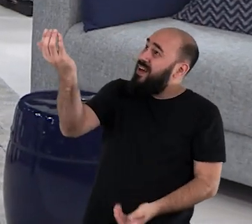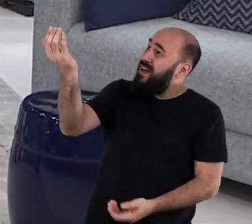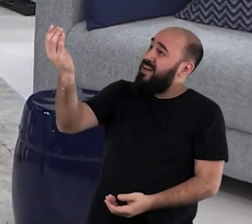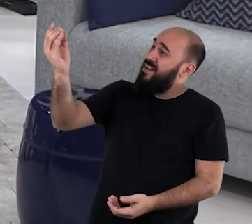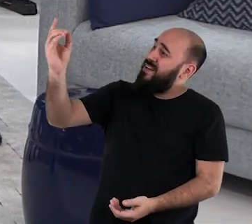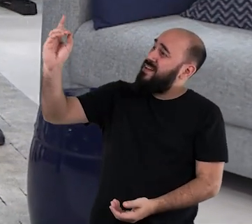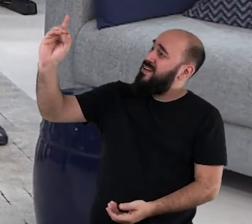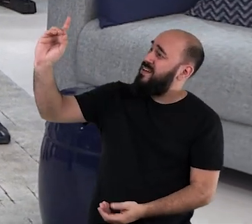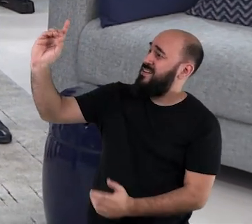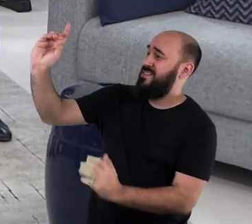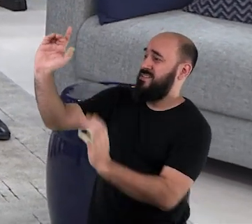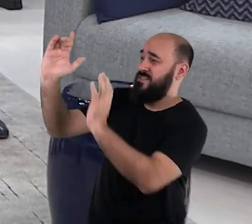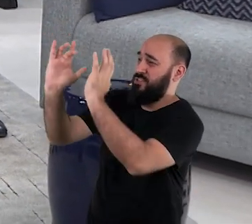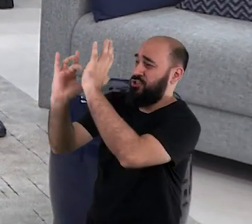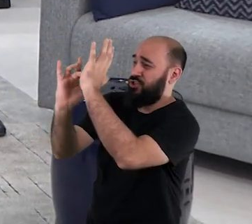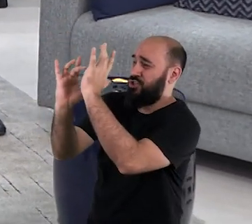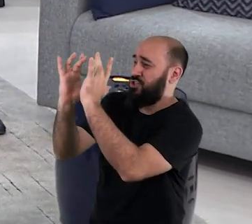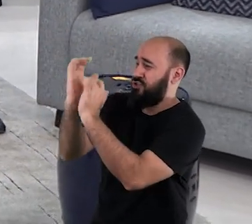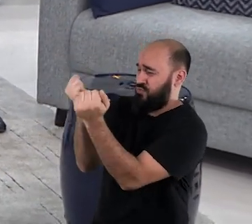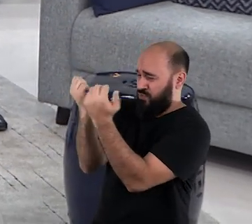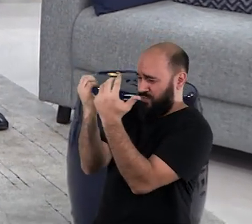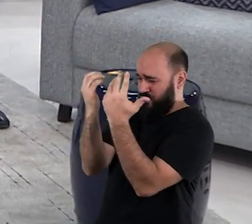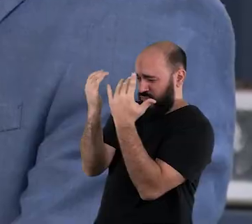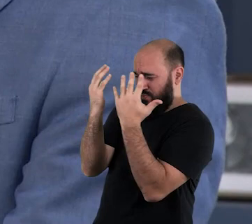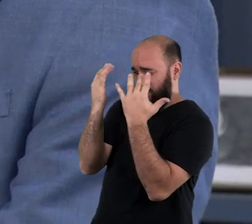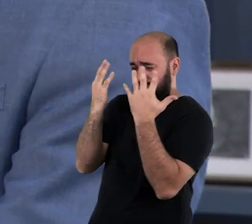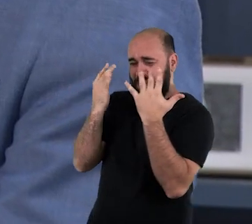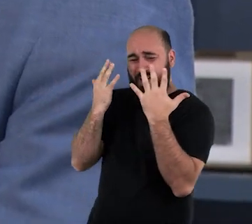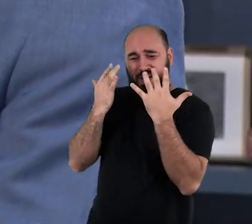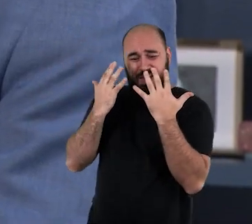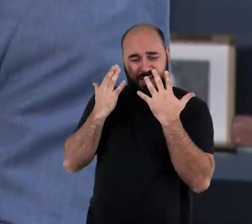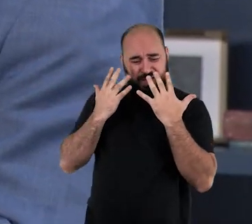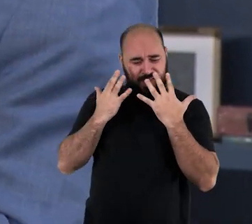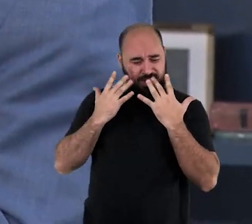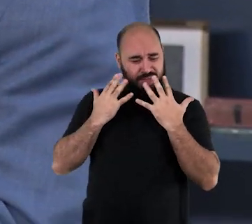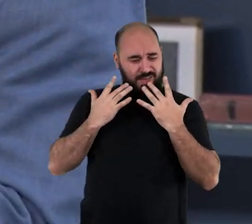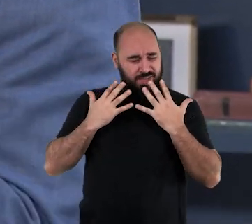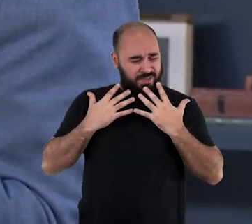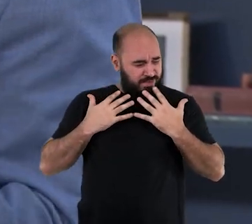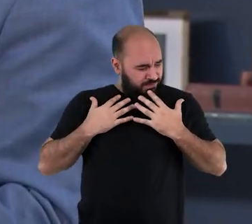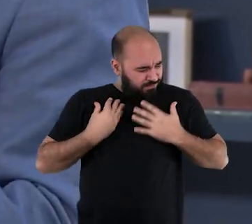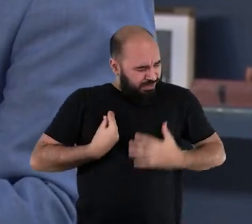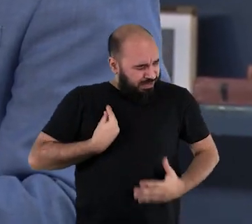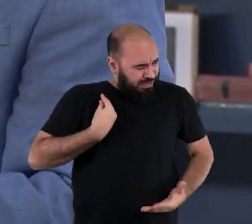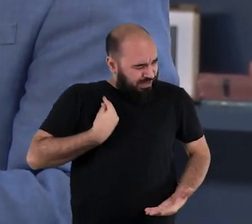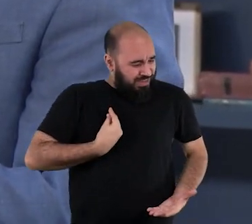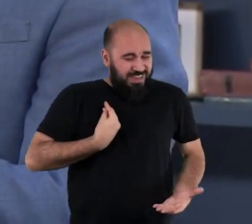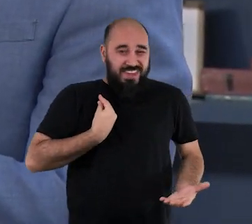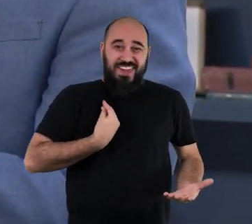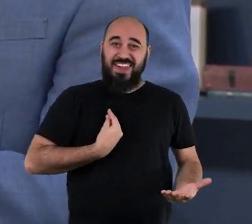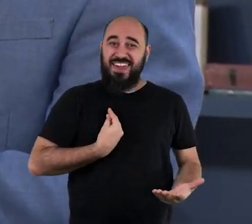por Jesus, que já nos deu a vida e a fé,